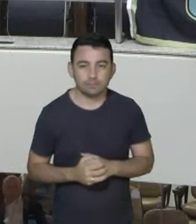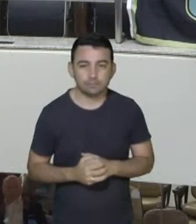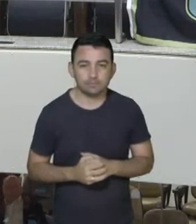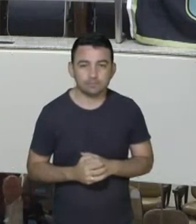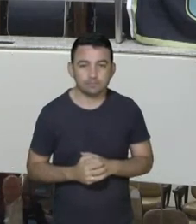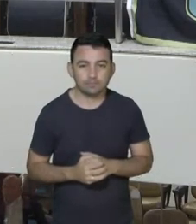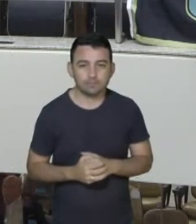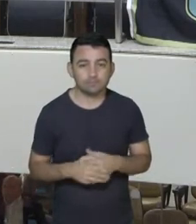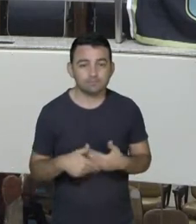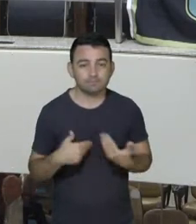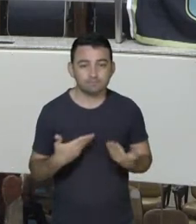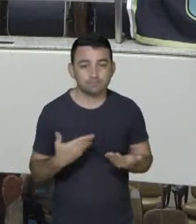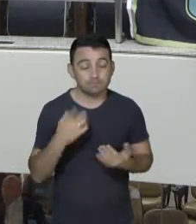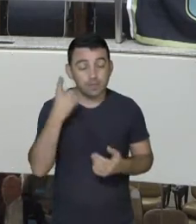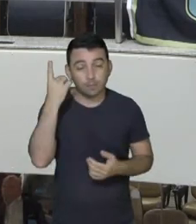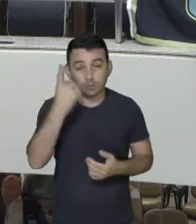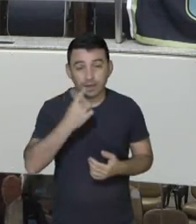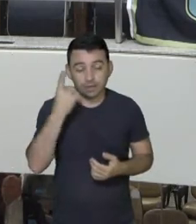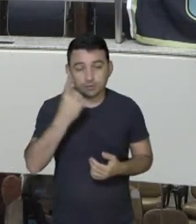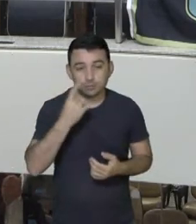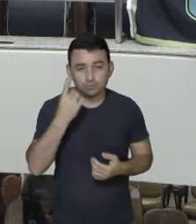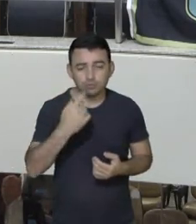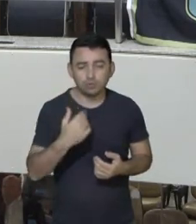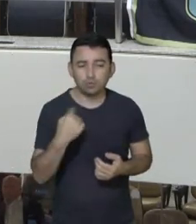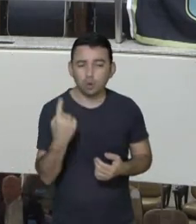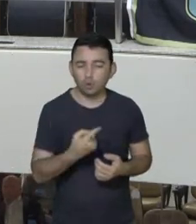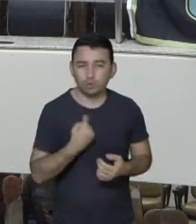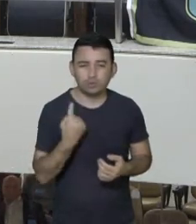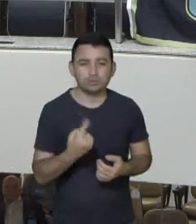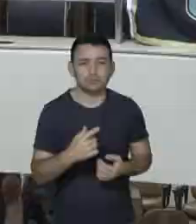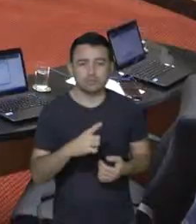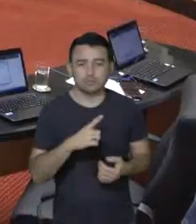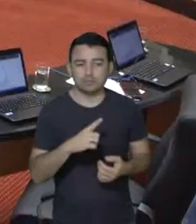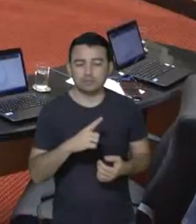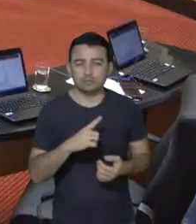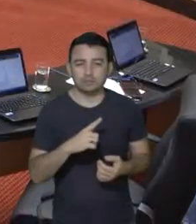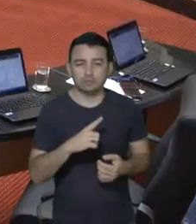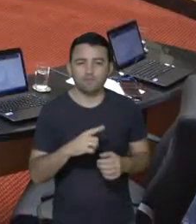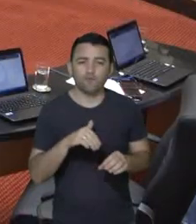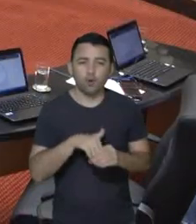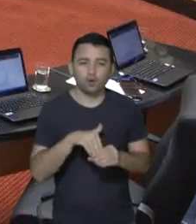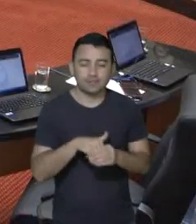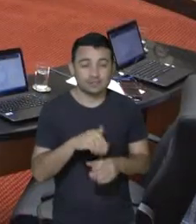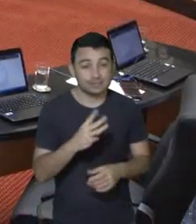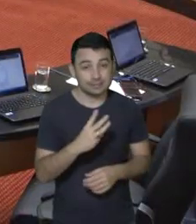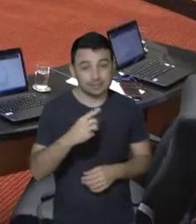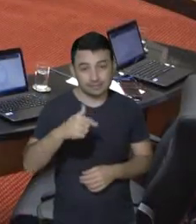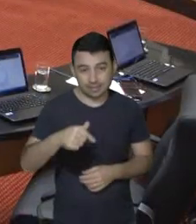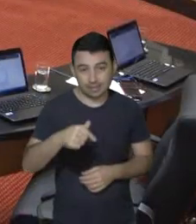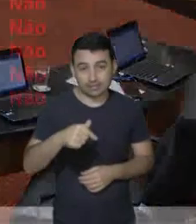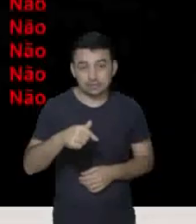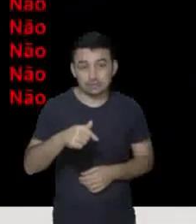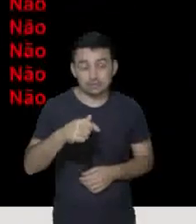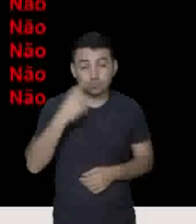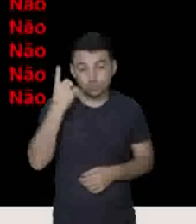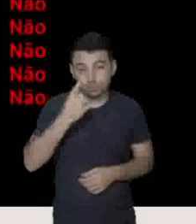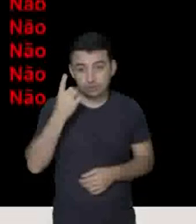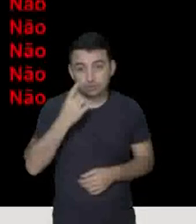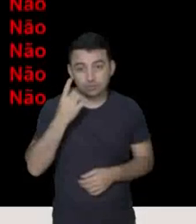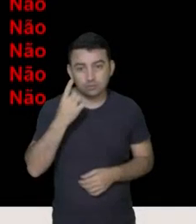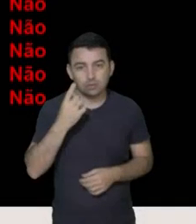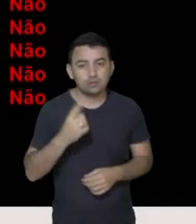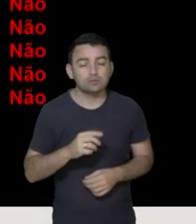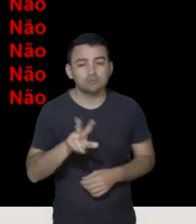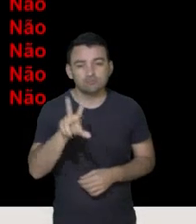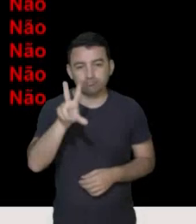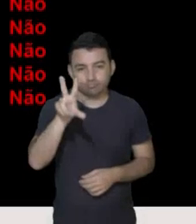Senhores deputados, podemos colher o resultado. Votaram os senhores 37 deputados.